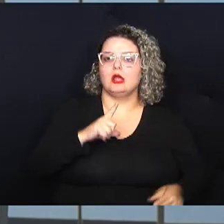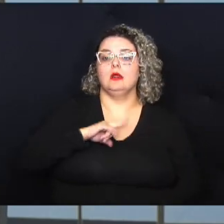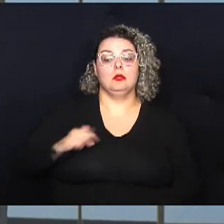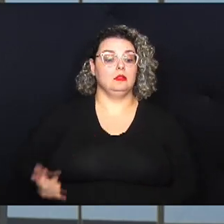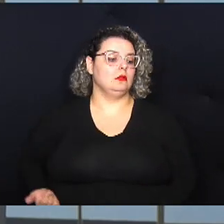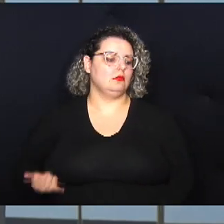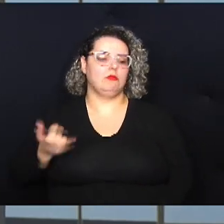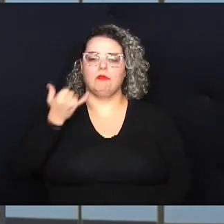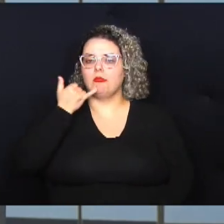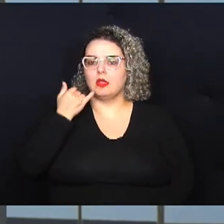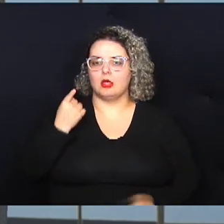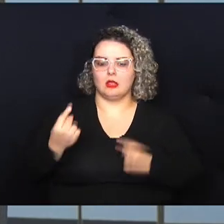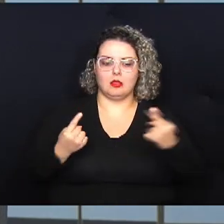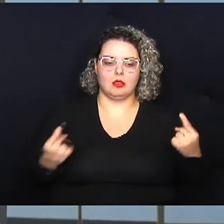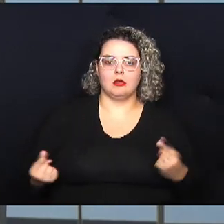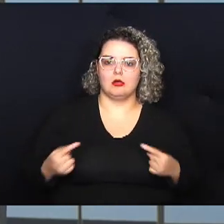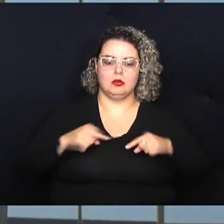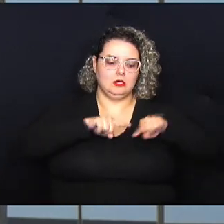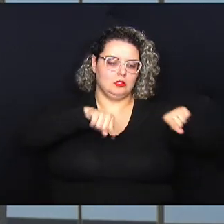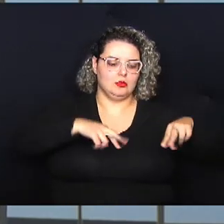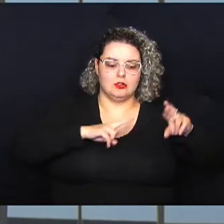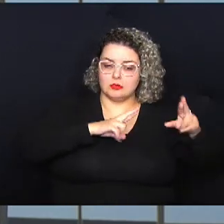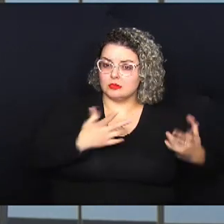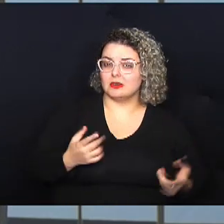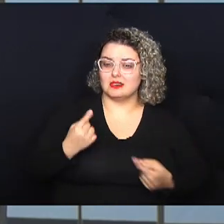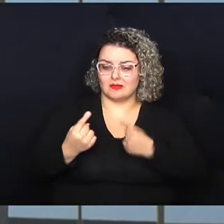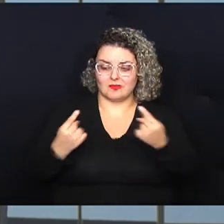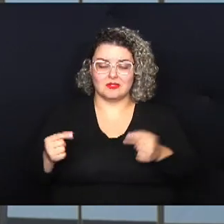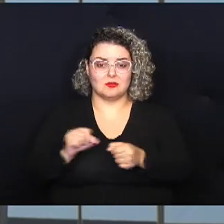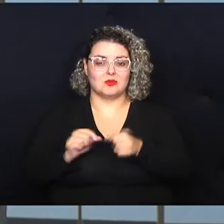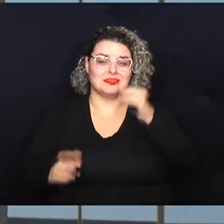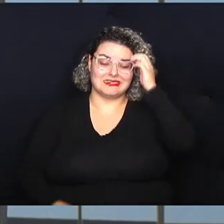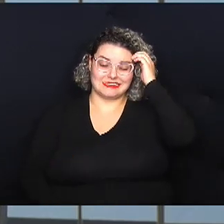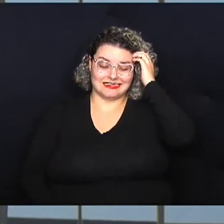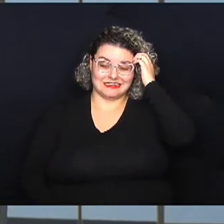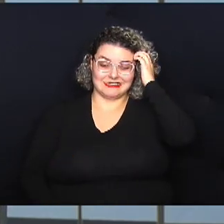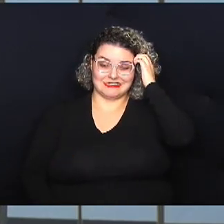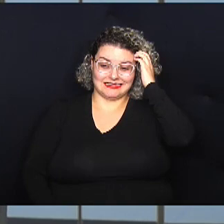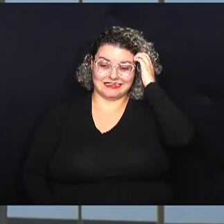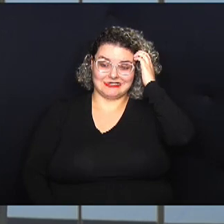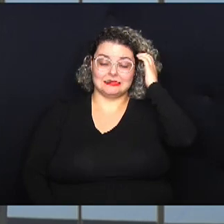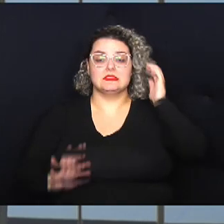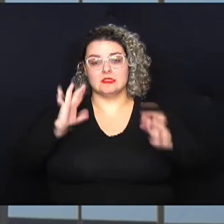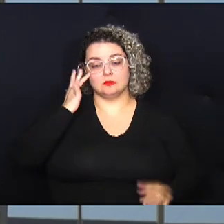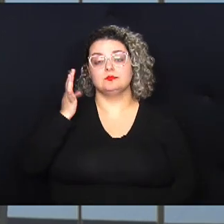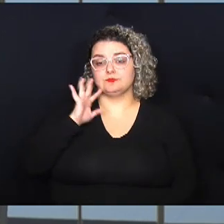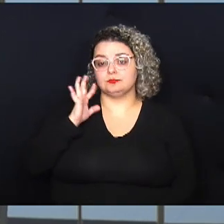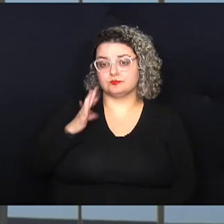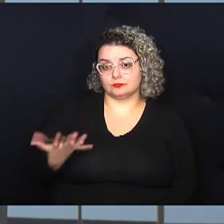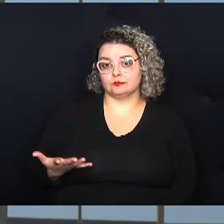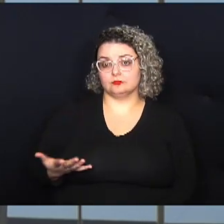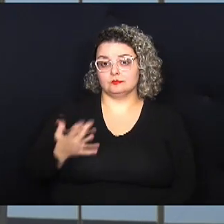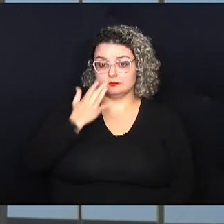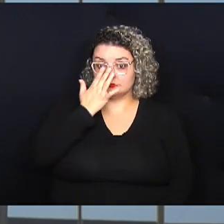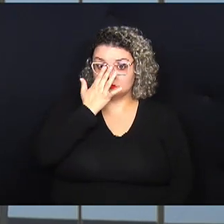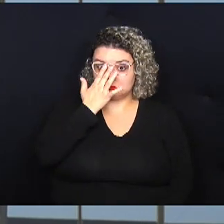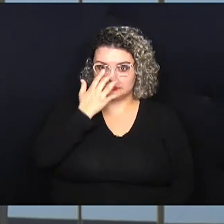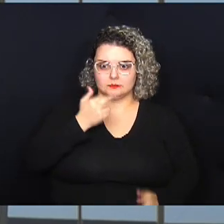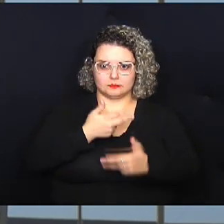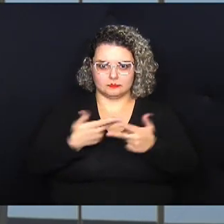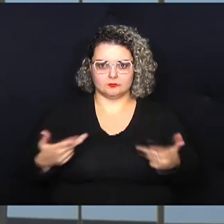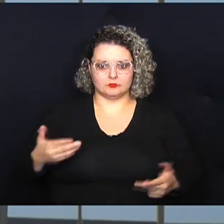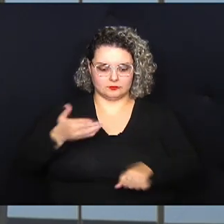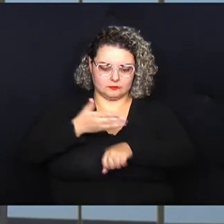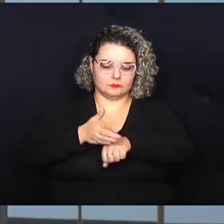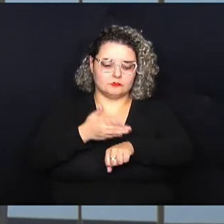celular, fica cada um no seu quarto, cada um fazendo uma coisa. Então eu acho muito bacana, que eu acho que é algo que a gente também vai estar colocando no nosso